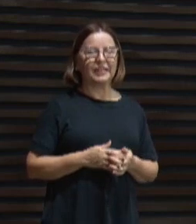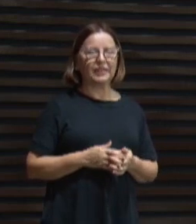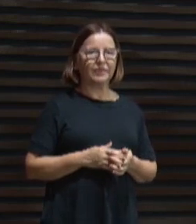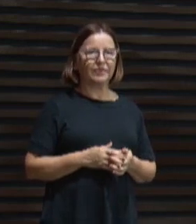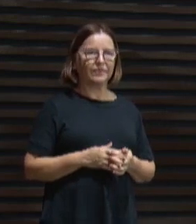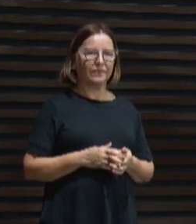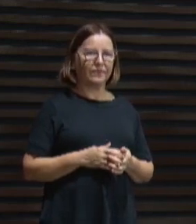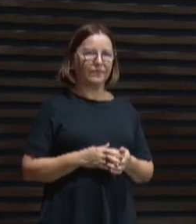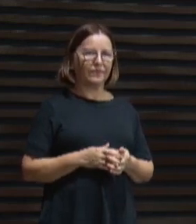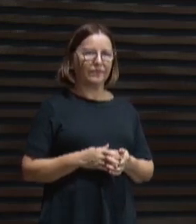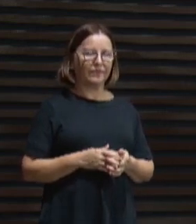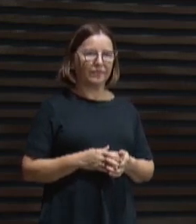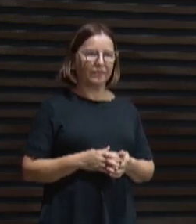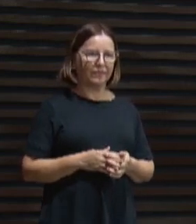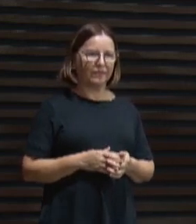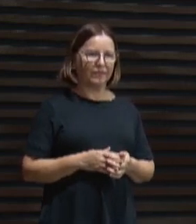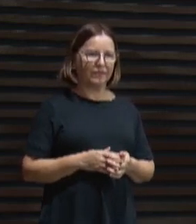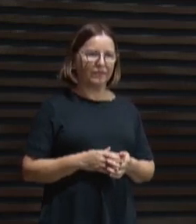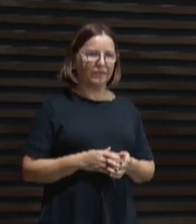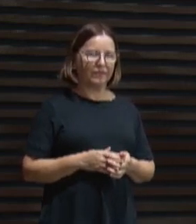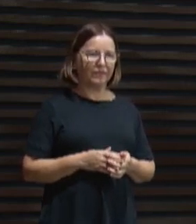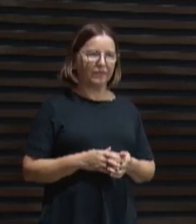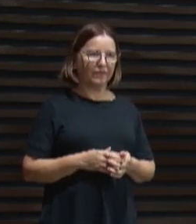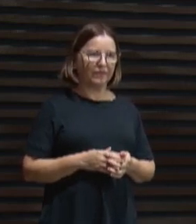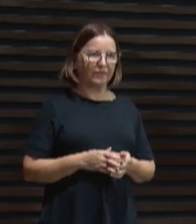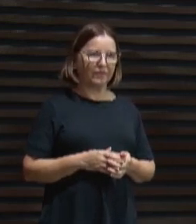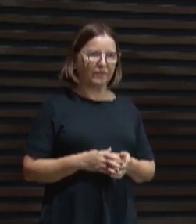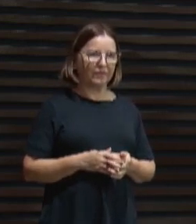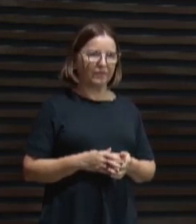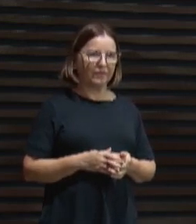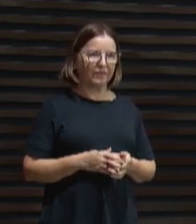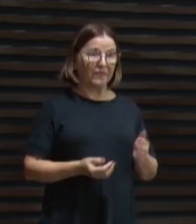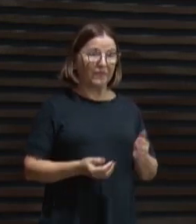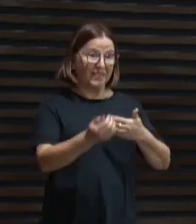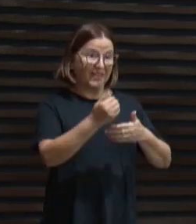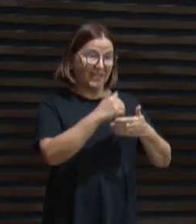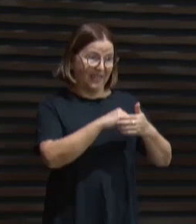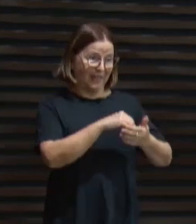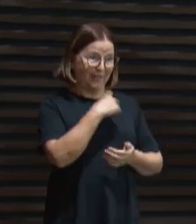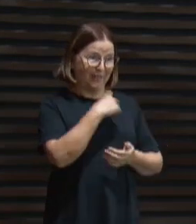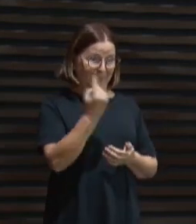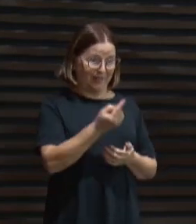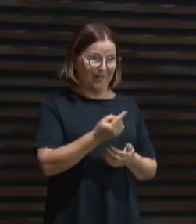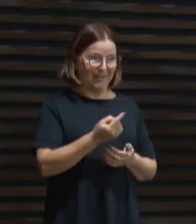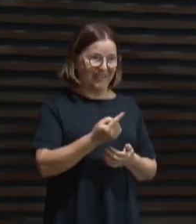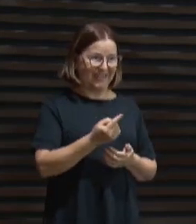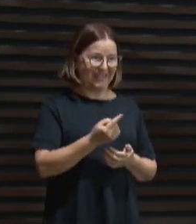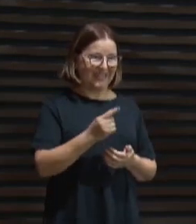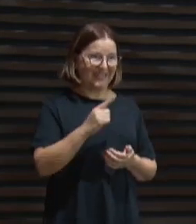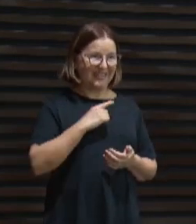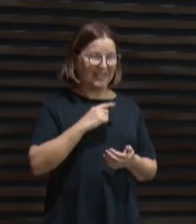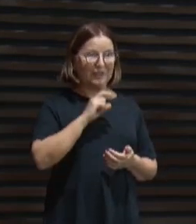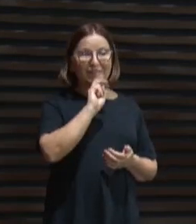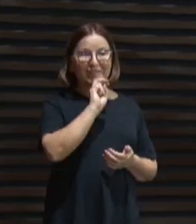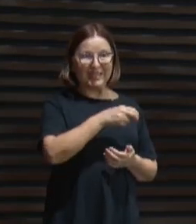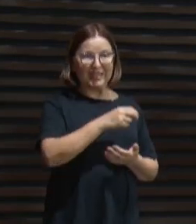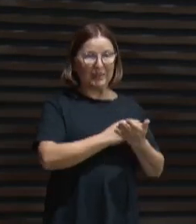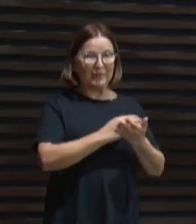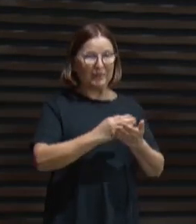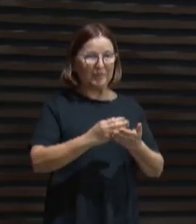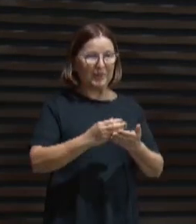Existe dentro de nós um venenozinho lá do Jardim do Éden. Qual é o